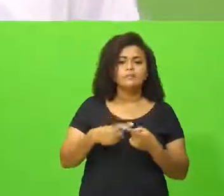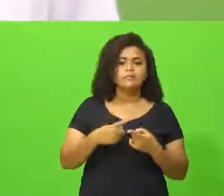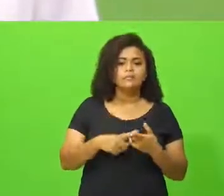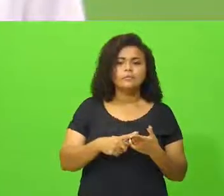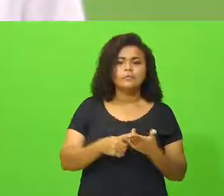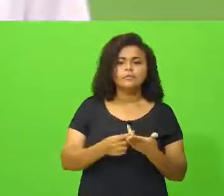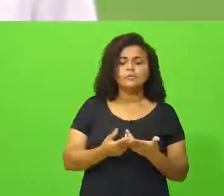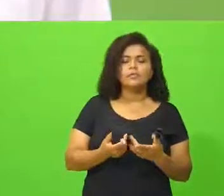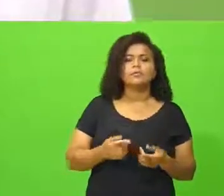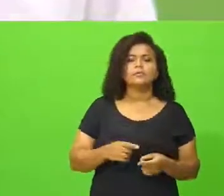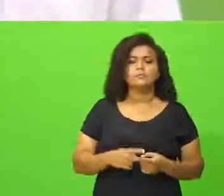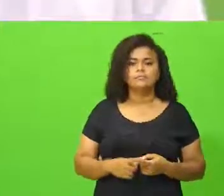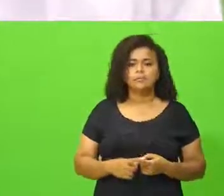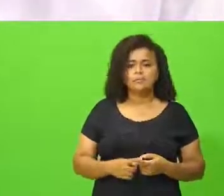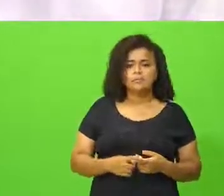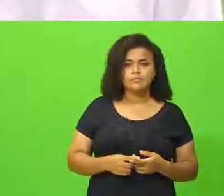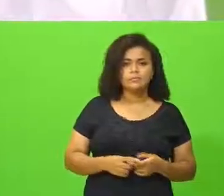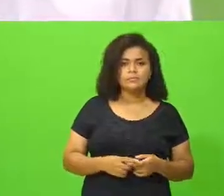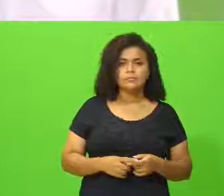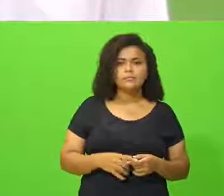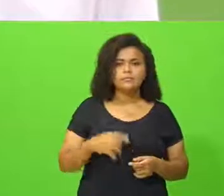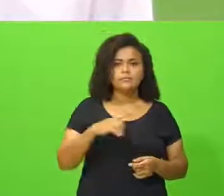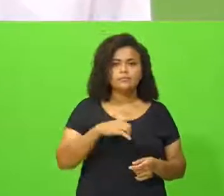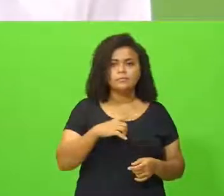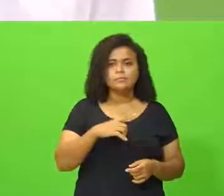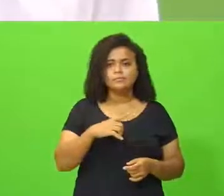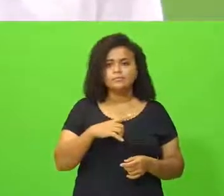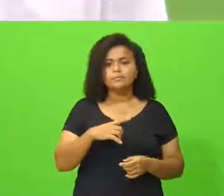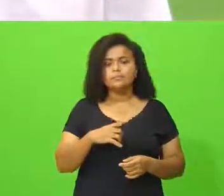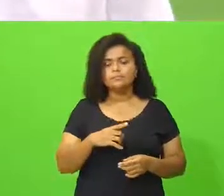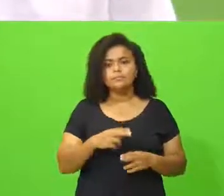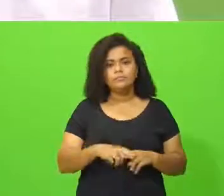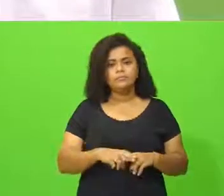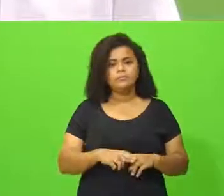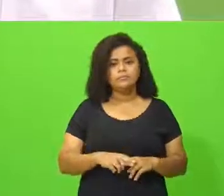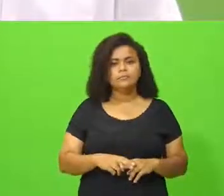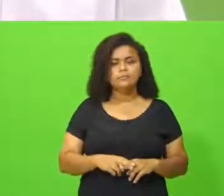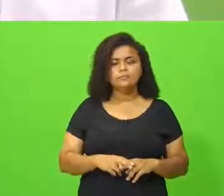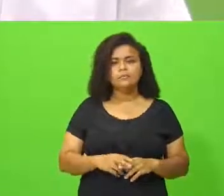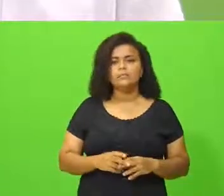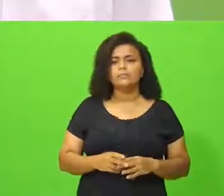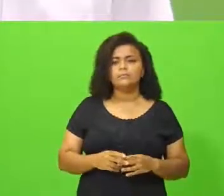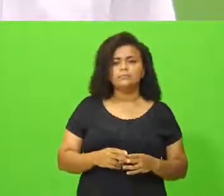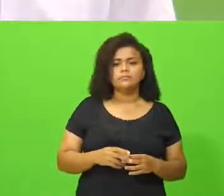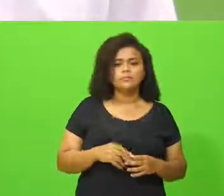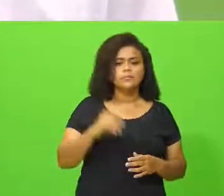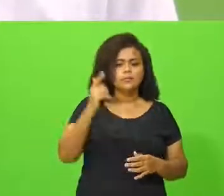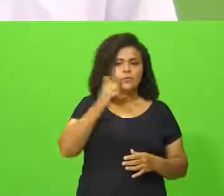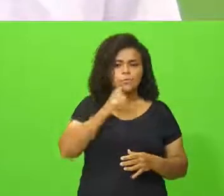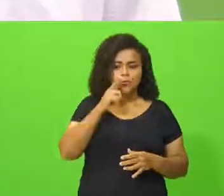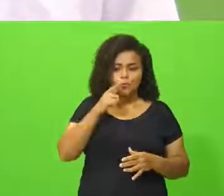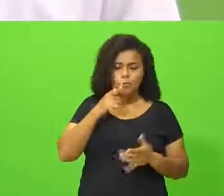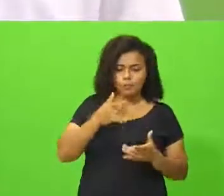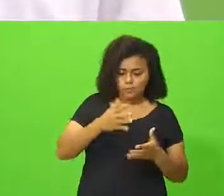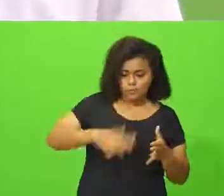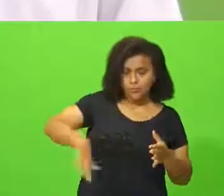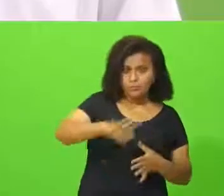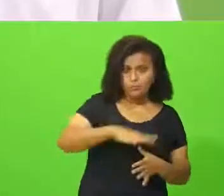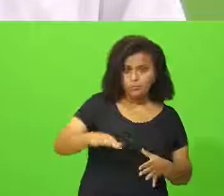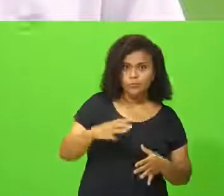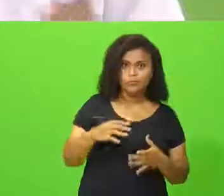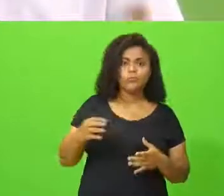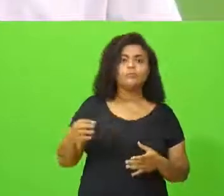meio, né? Nós vamos ter, então, com essa conquista de territórios,